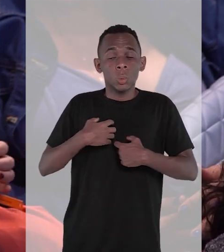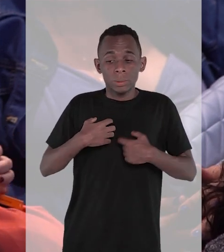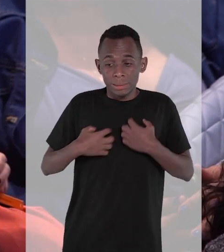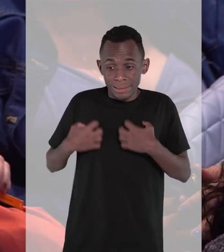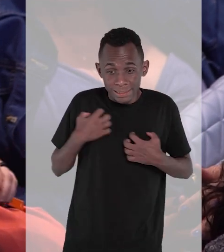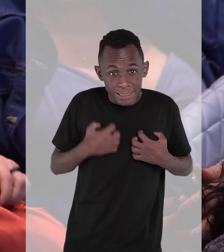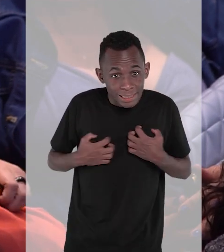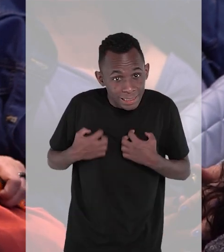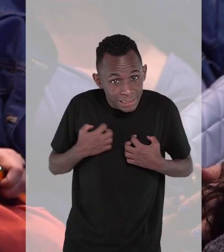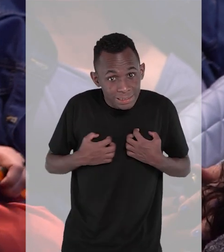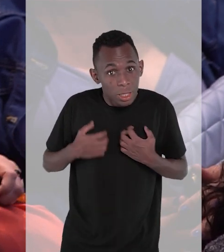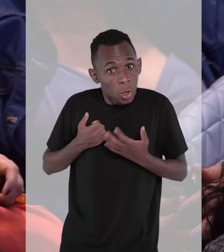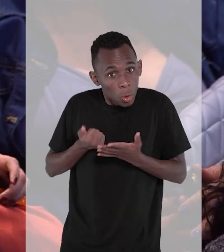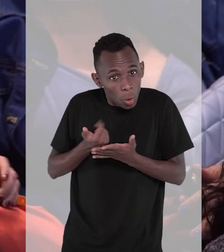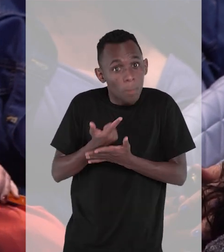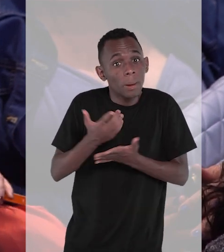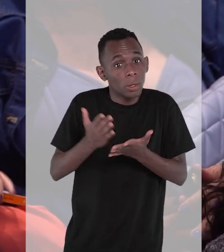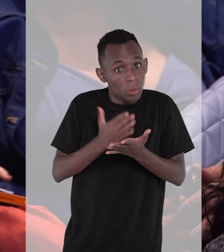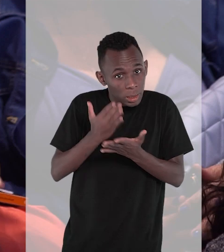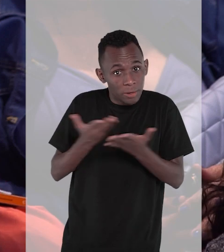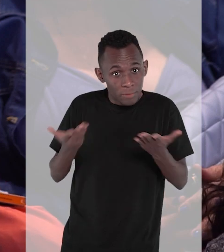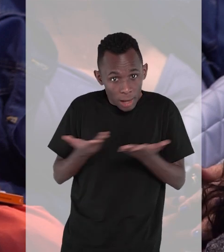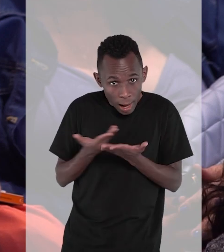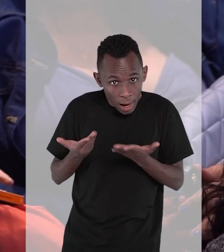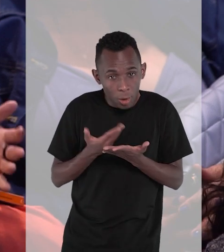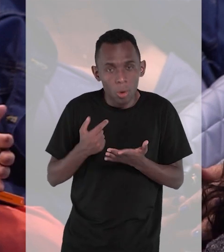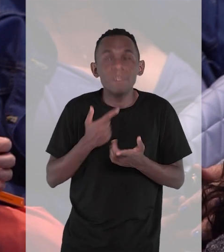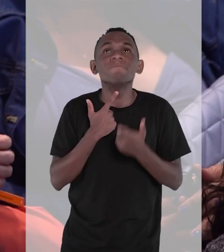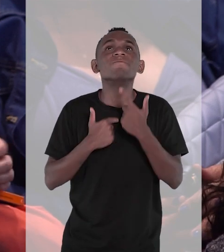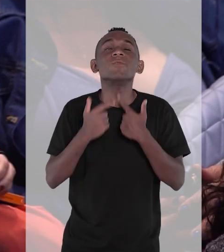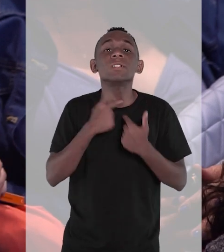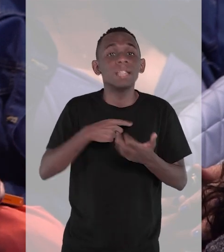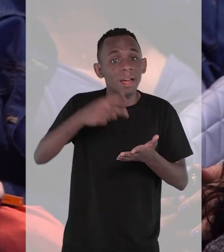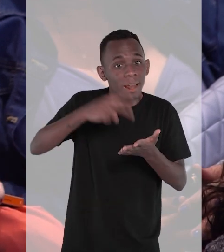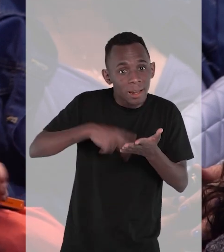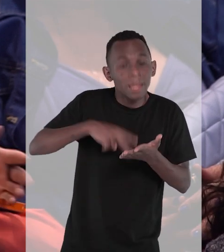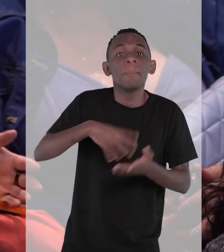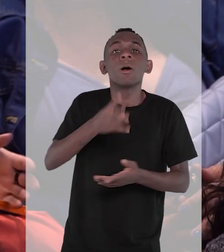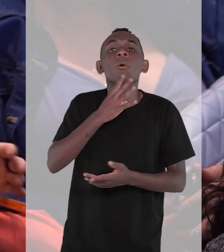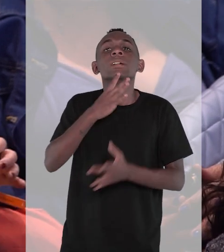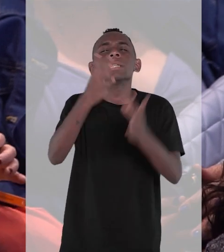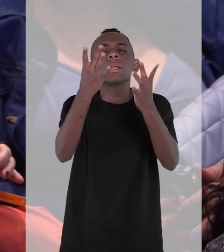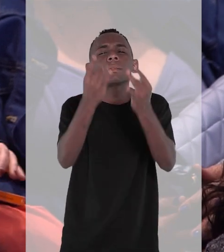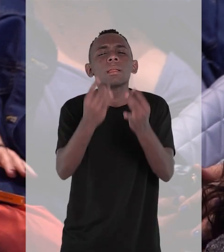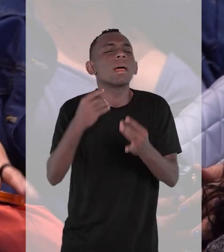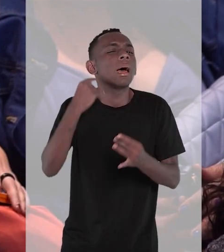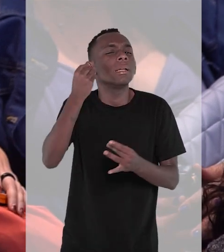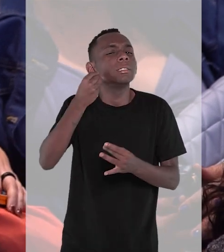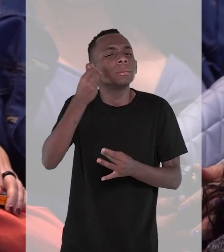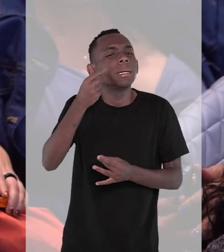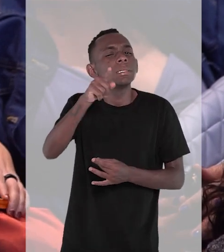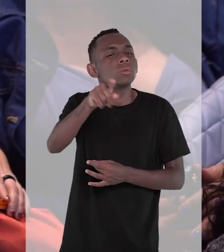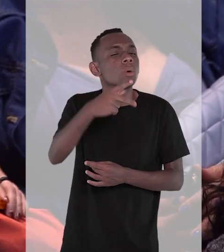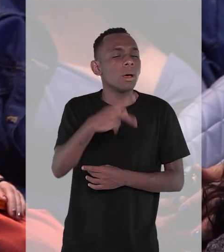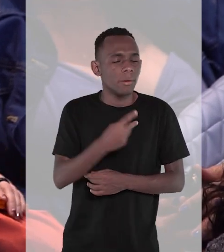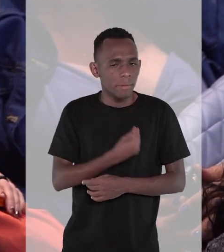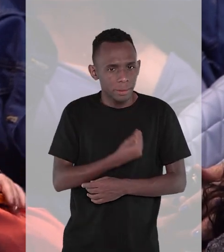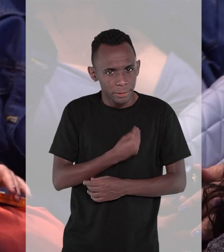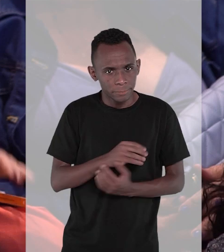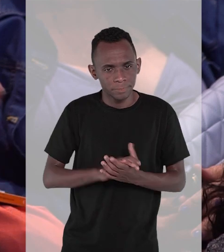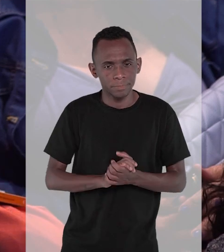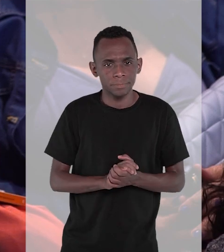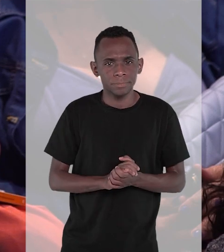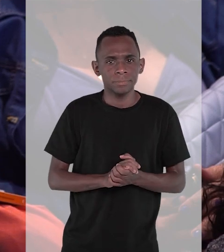eu estou assim, bastante ansiosa, né? Comprei o seu livro aqui agora, estou louca para ler, para te conhecer um pouco mais. Há